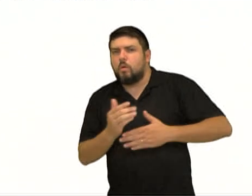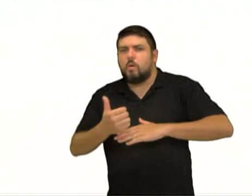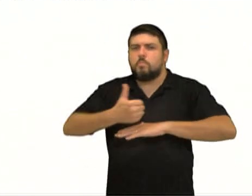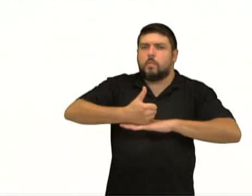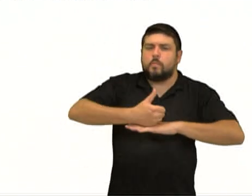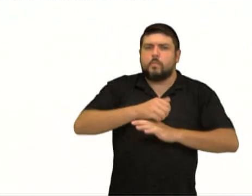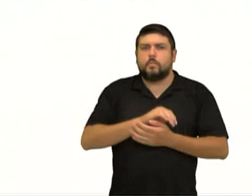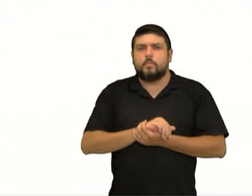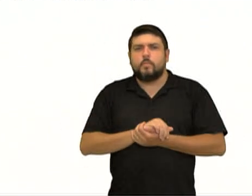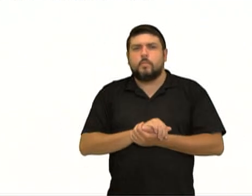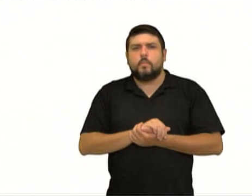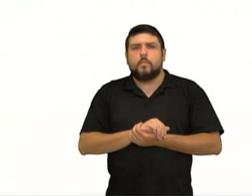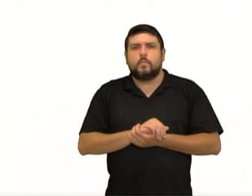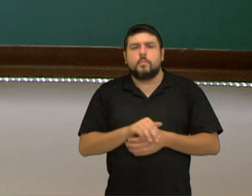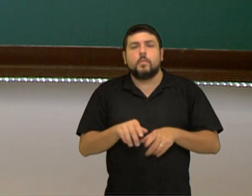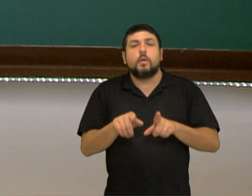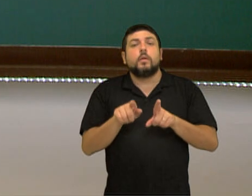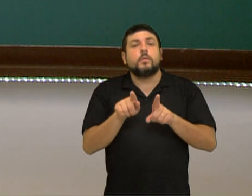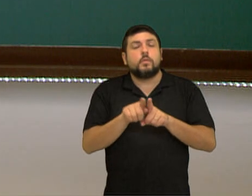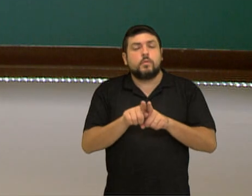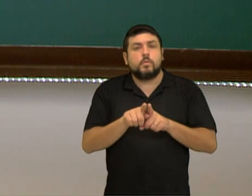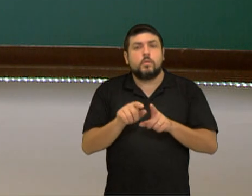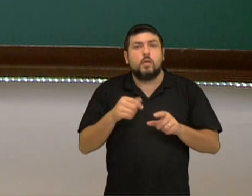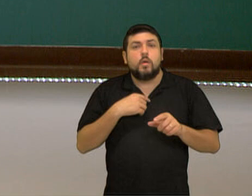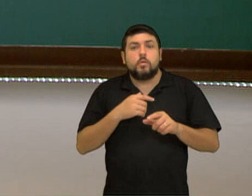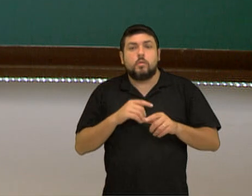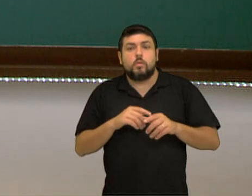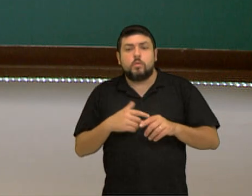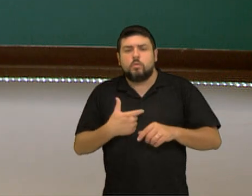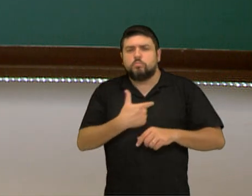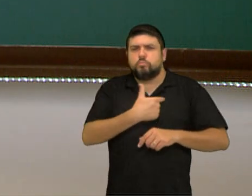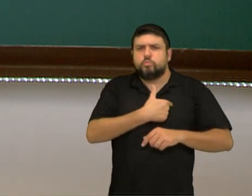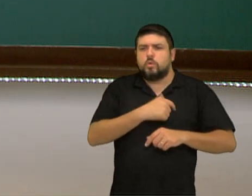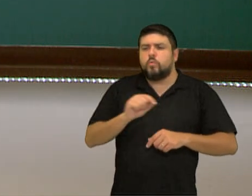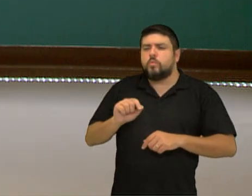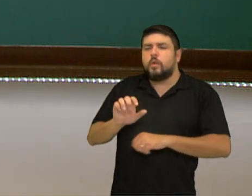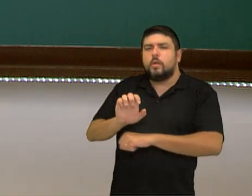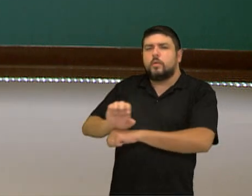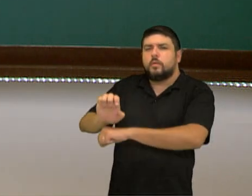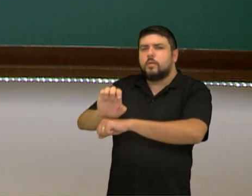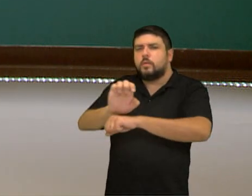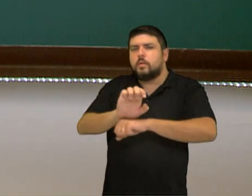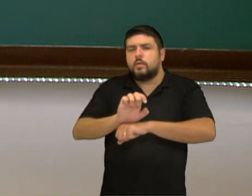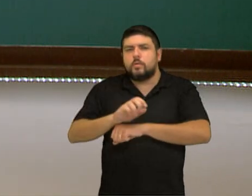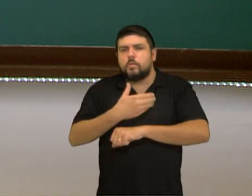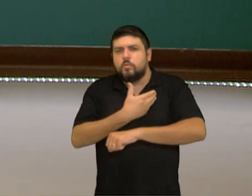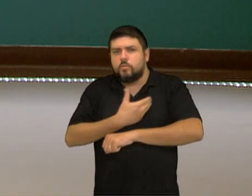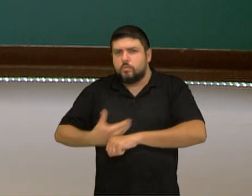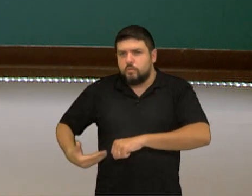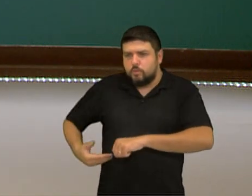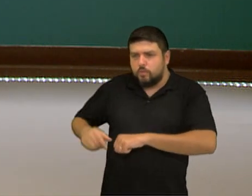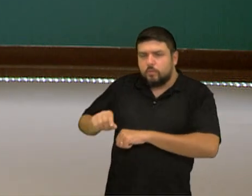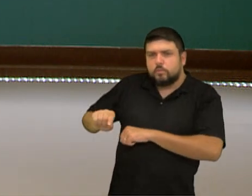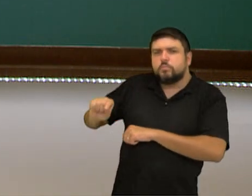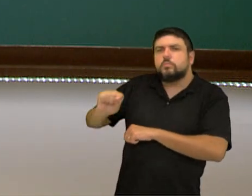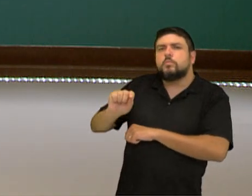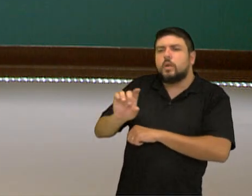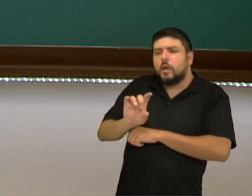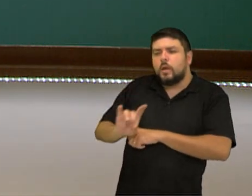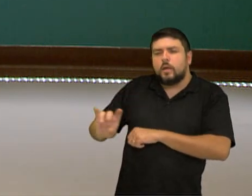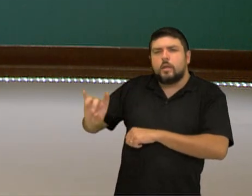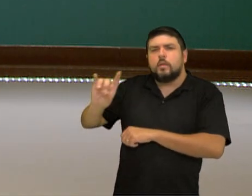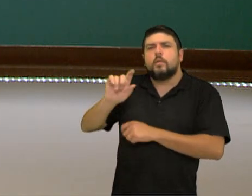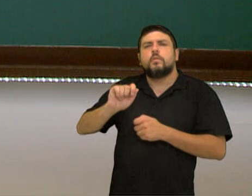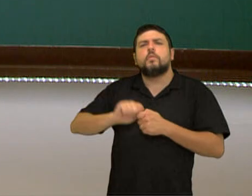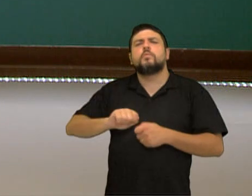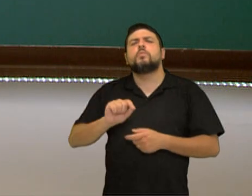a atitude do Getúlio Vargas para com os governadores de estado, à época chamados de presidentes de estado.